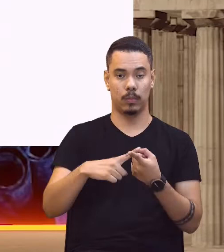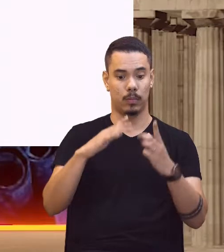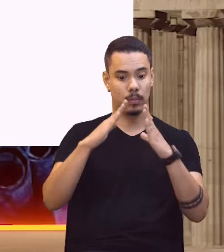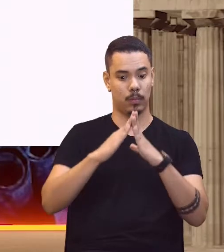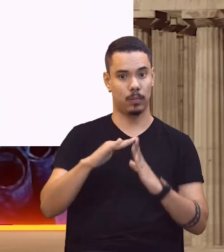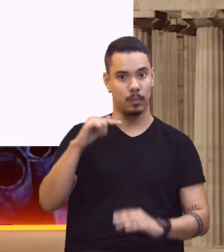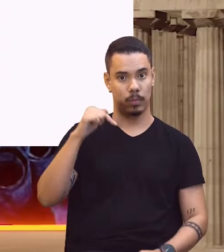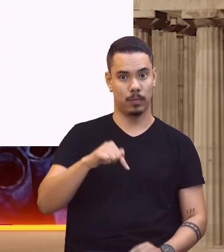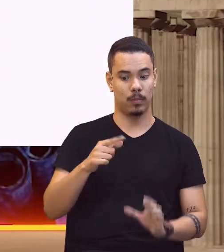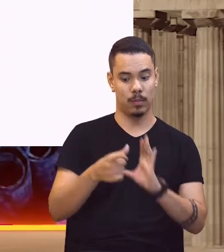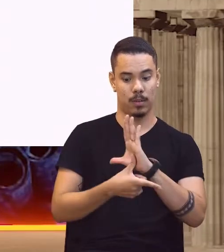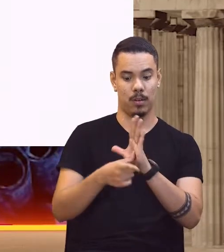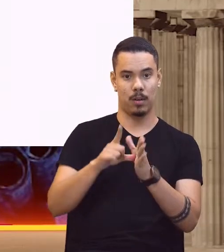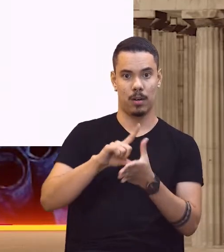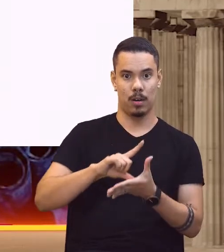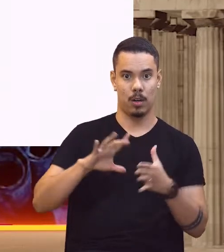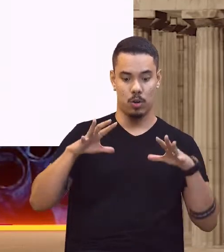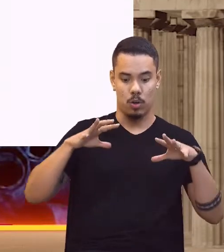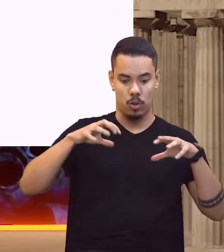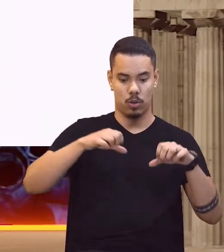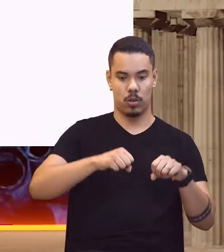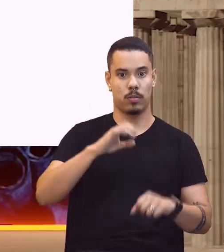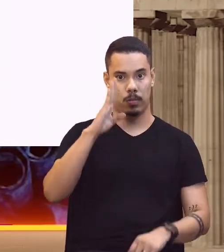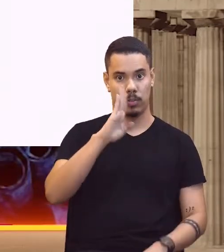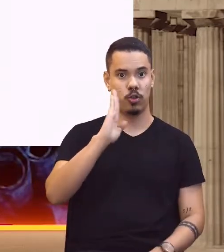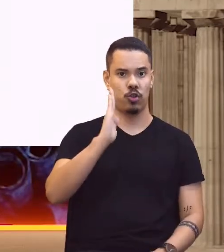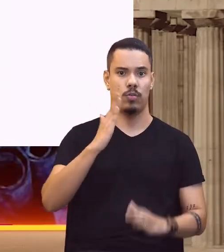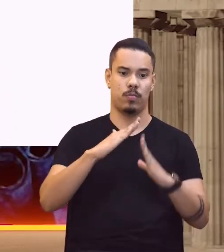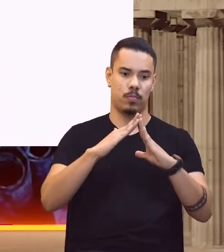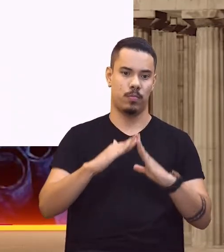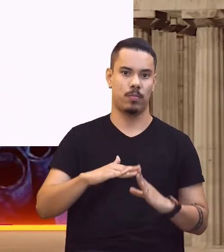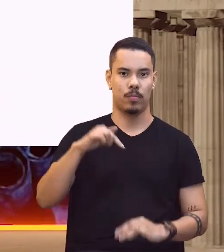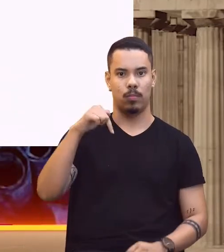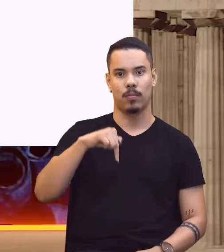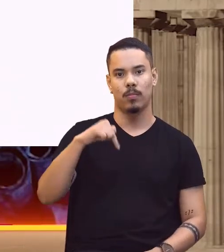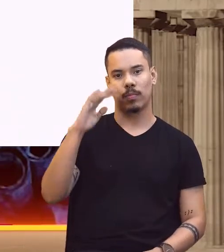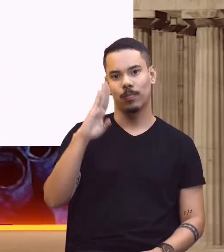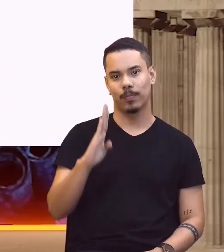da colonização do Brasil, já habitavam essas terras.